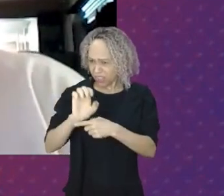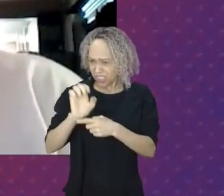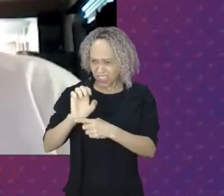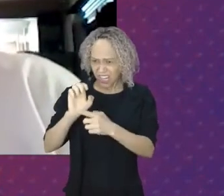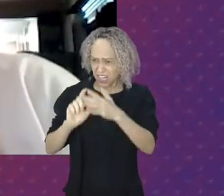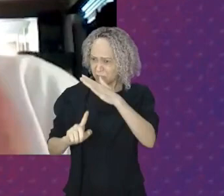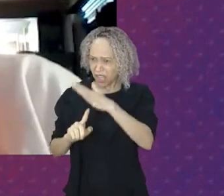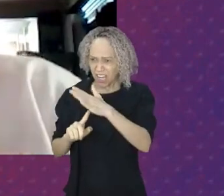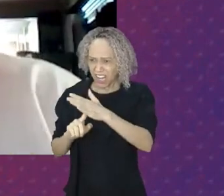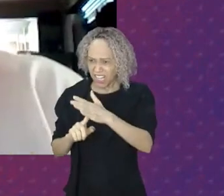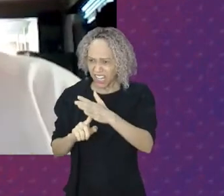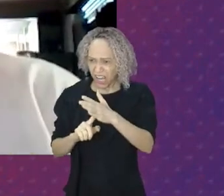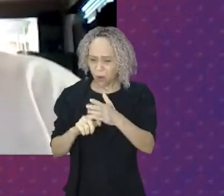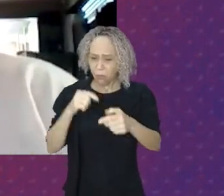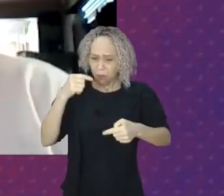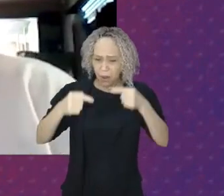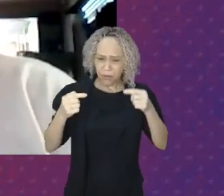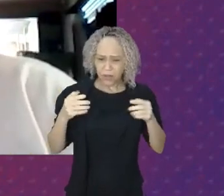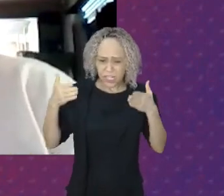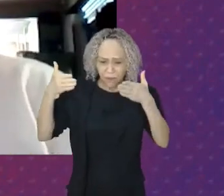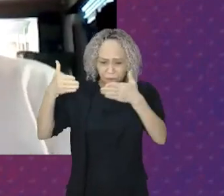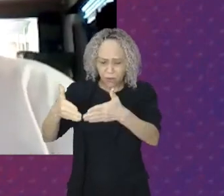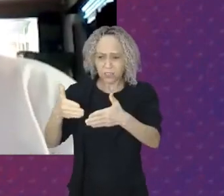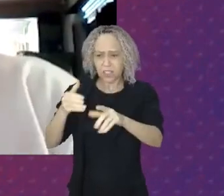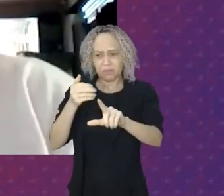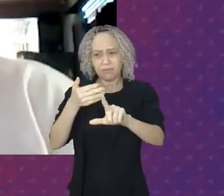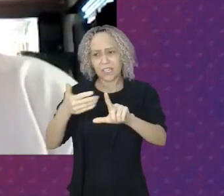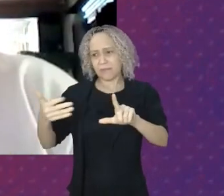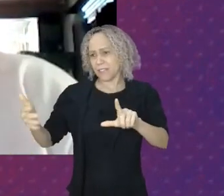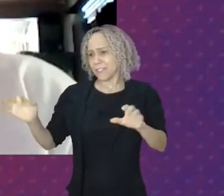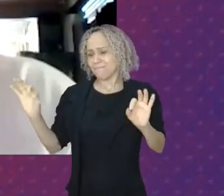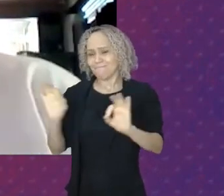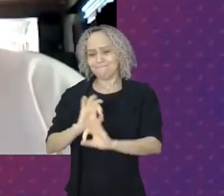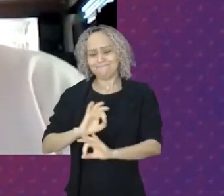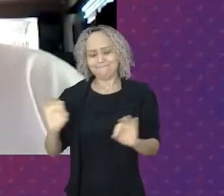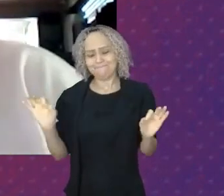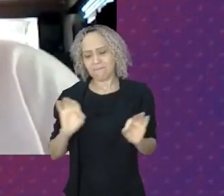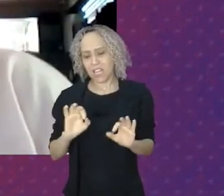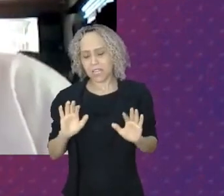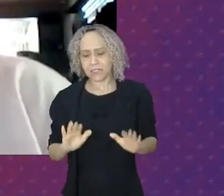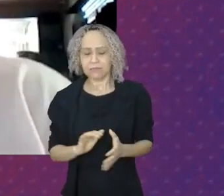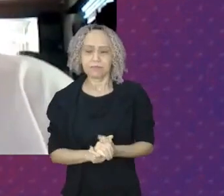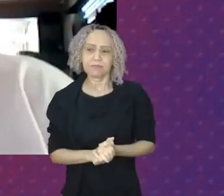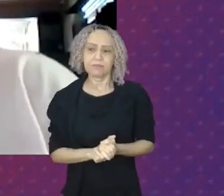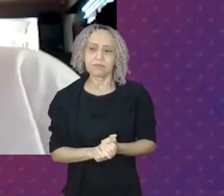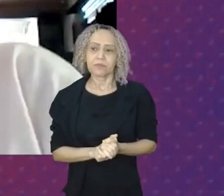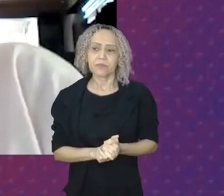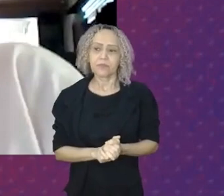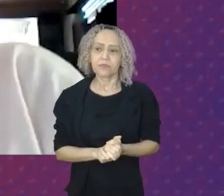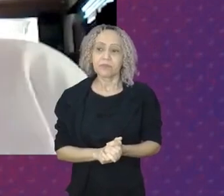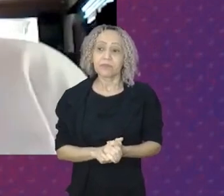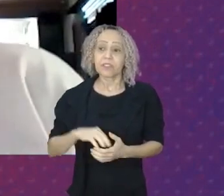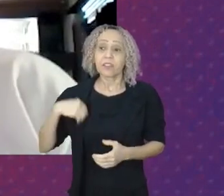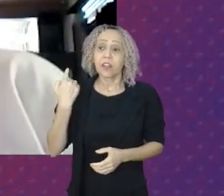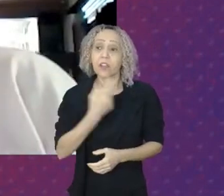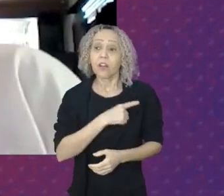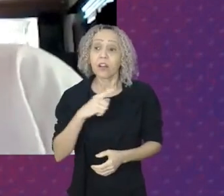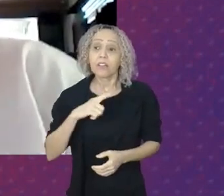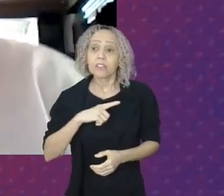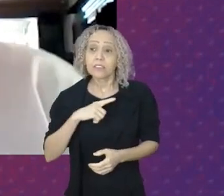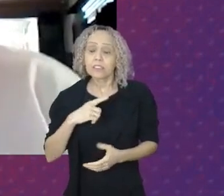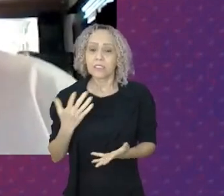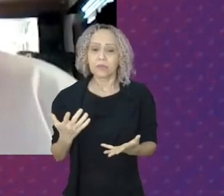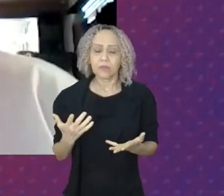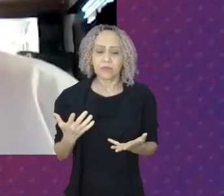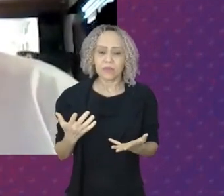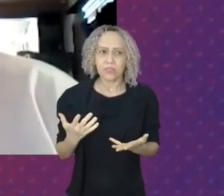Paraná não é o único estado do Brasil nesse vácuo. Nós temos outros estados,